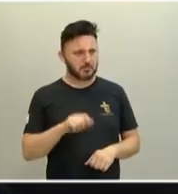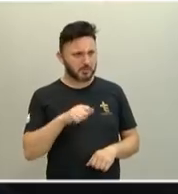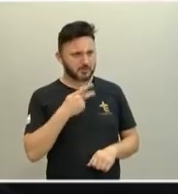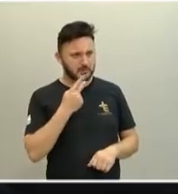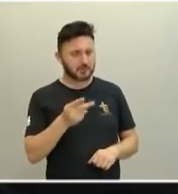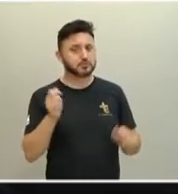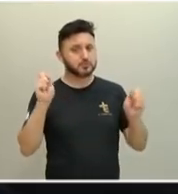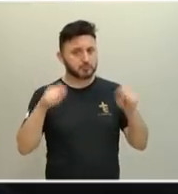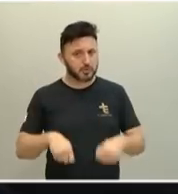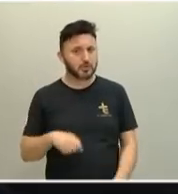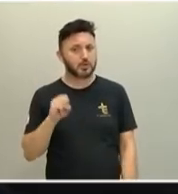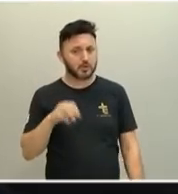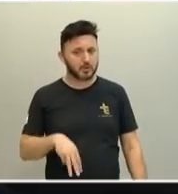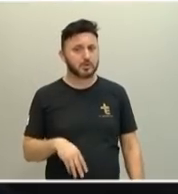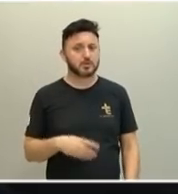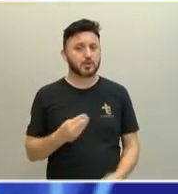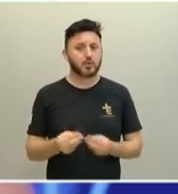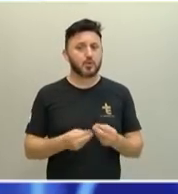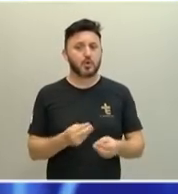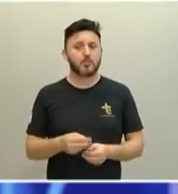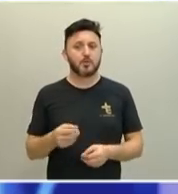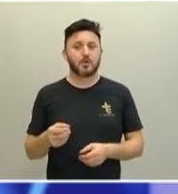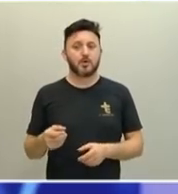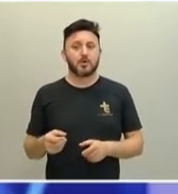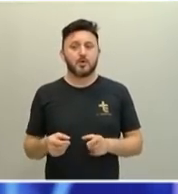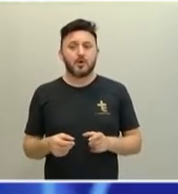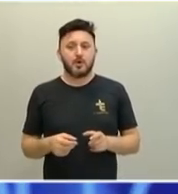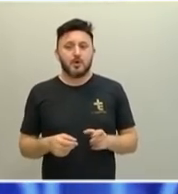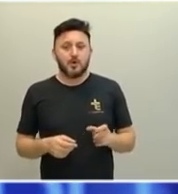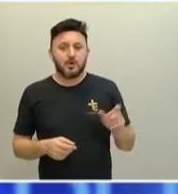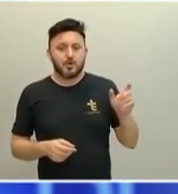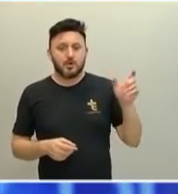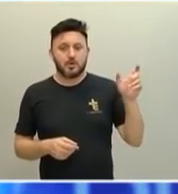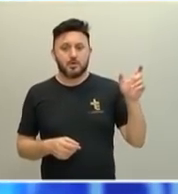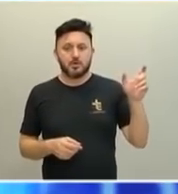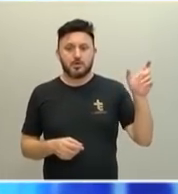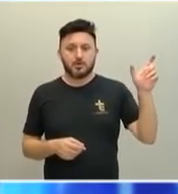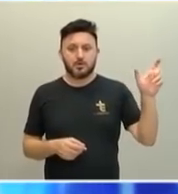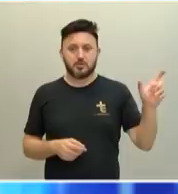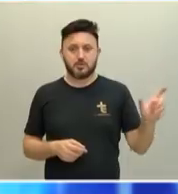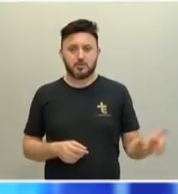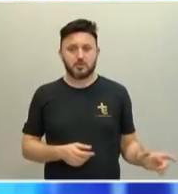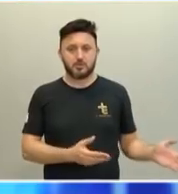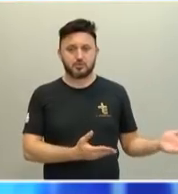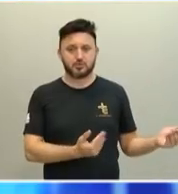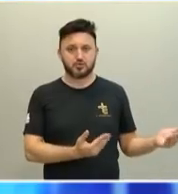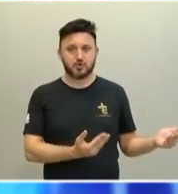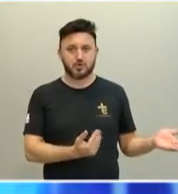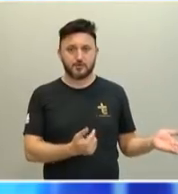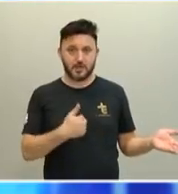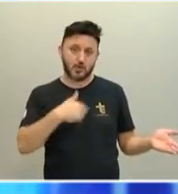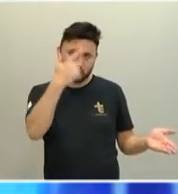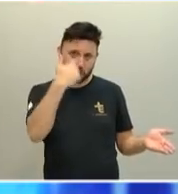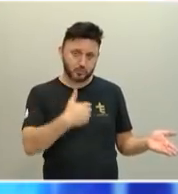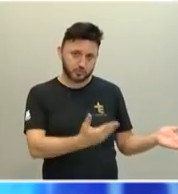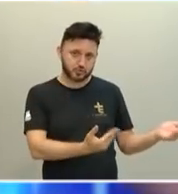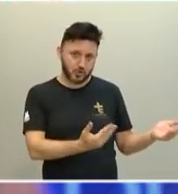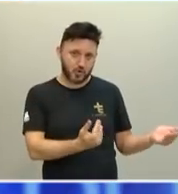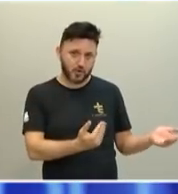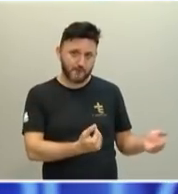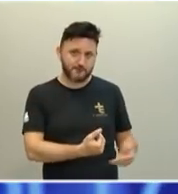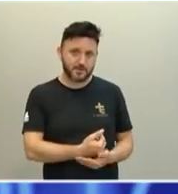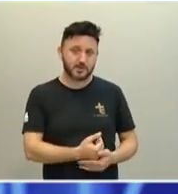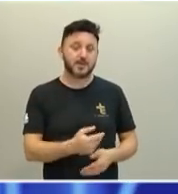Posso. Digo isso como um jovenzinho que ficou viúvo aos 23 anos, com uma filha de 6 meses para cuidar. Minha esposa morreu de uma